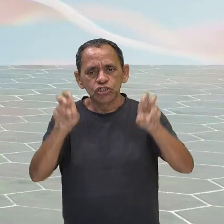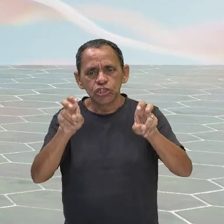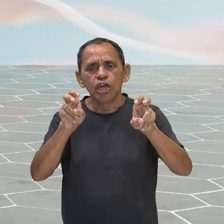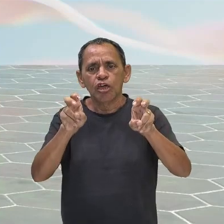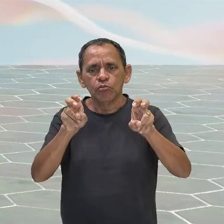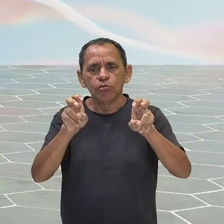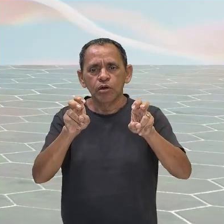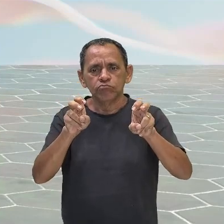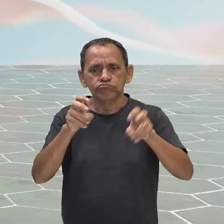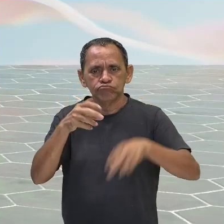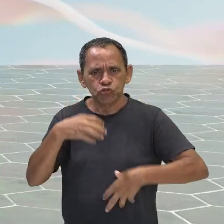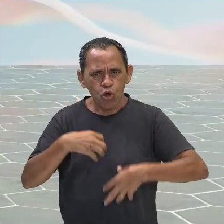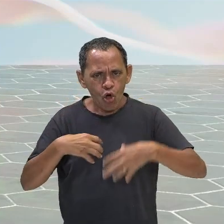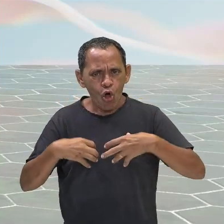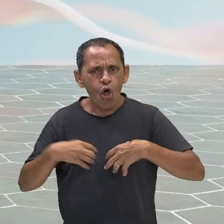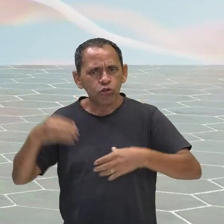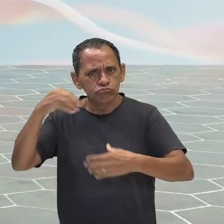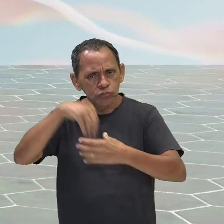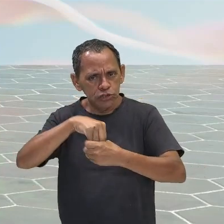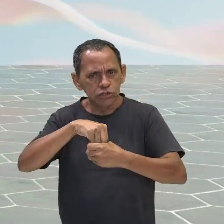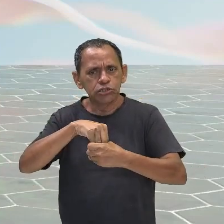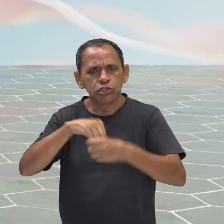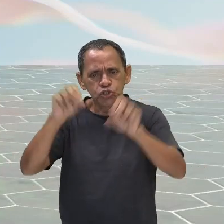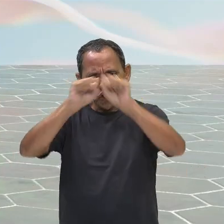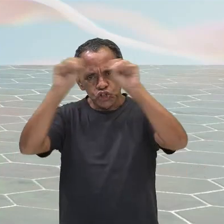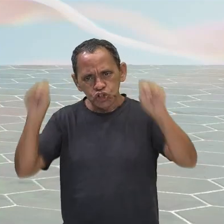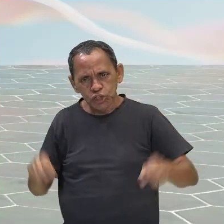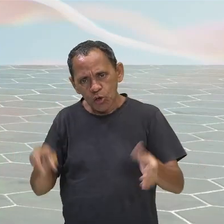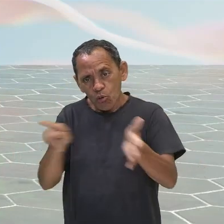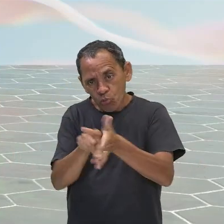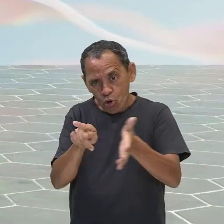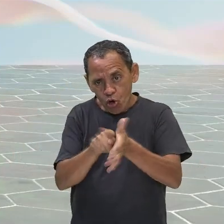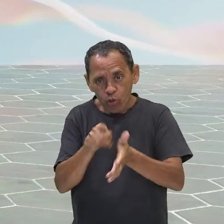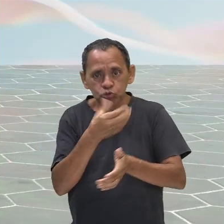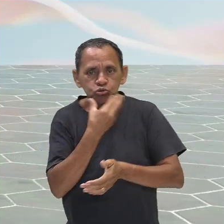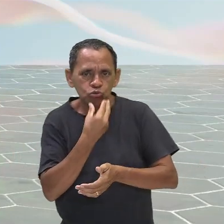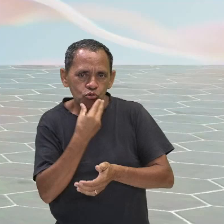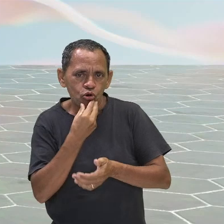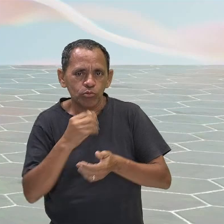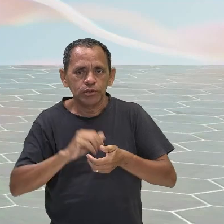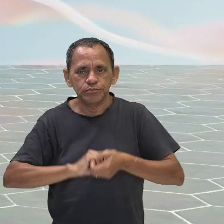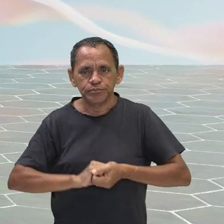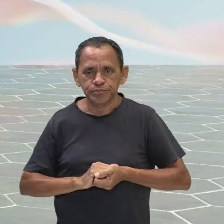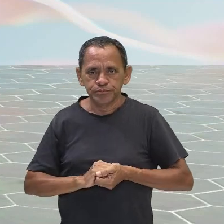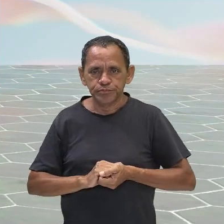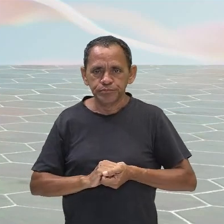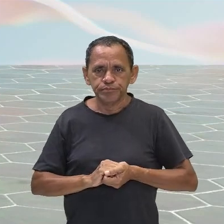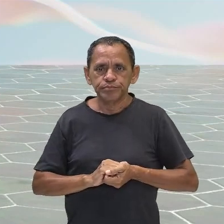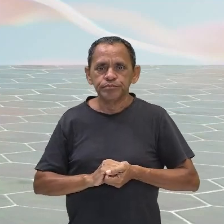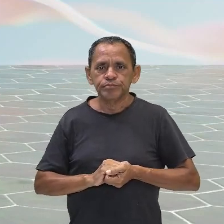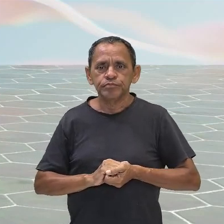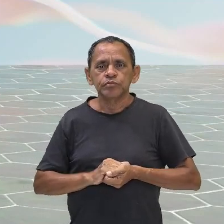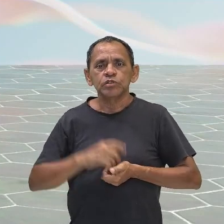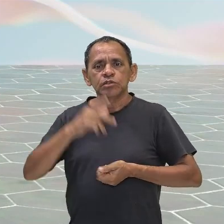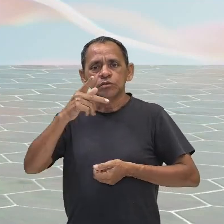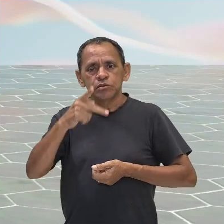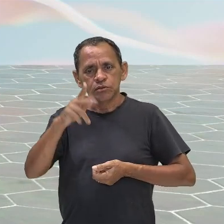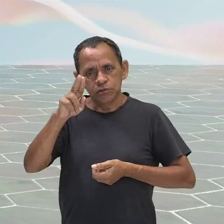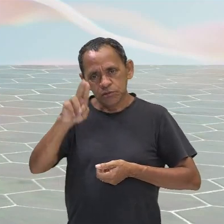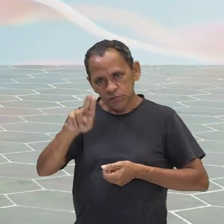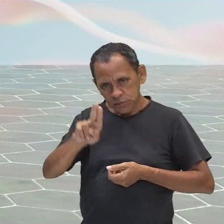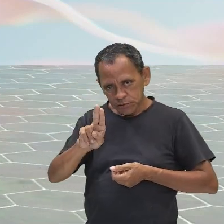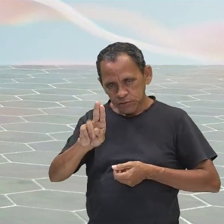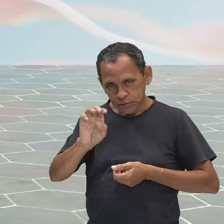que compõem o sistema reprodutor masculino. E nós vamos detalhar sobre cada